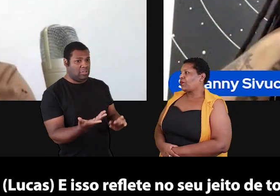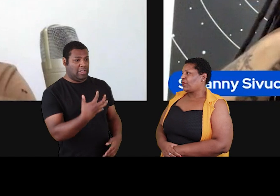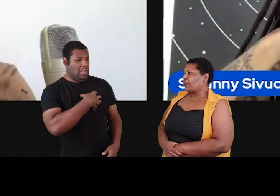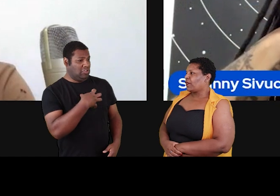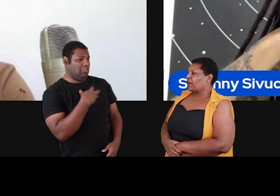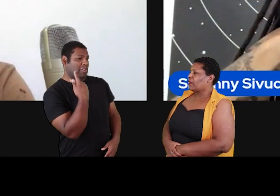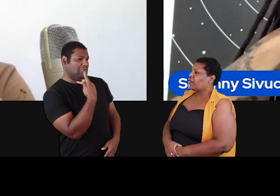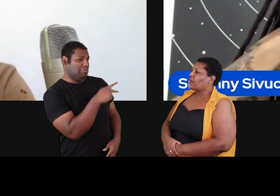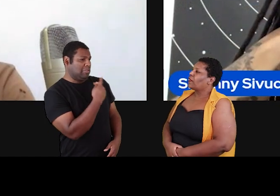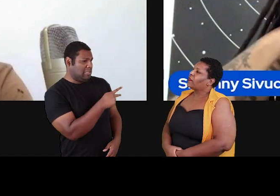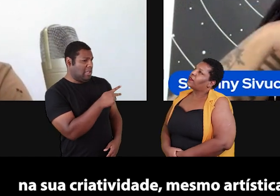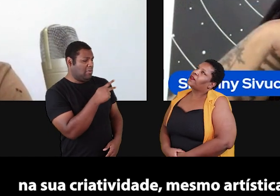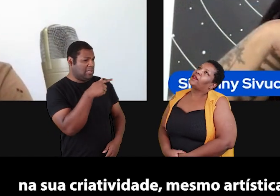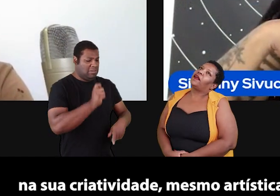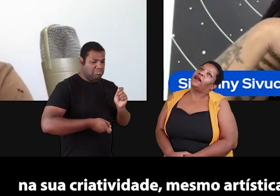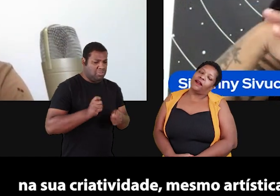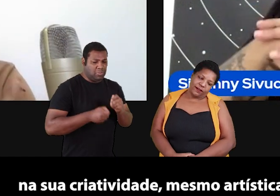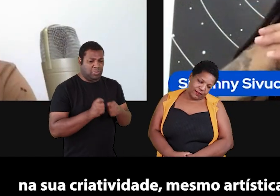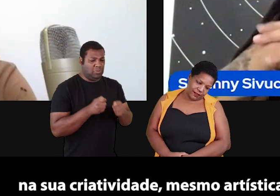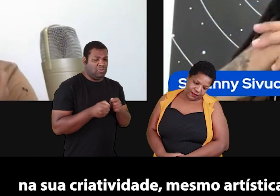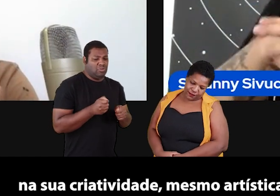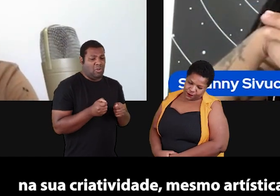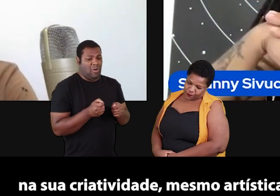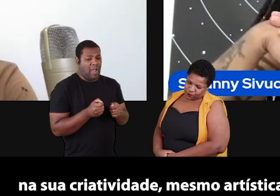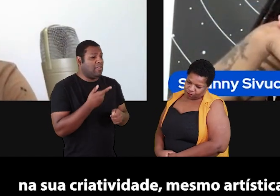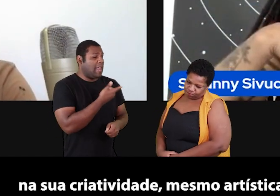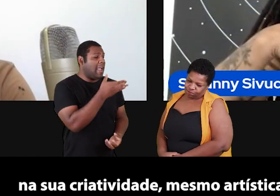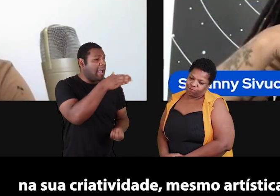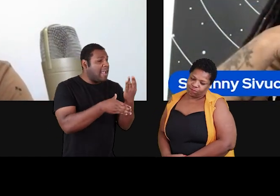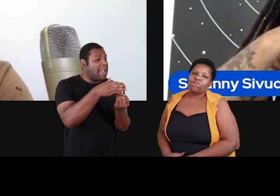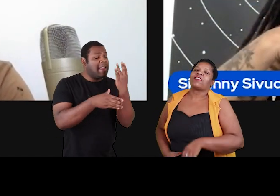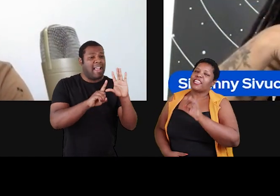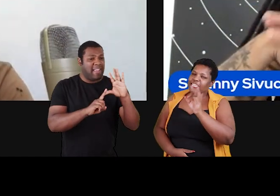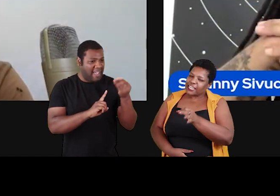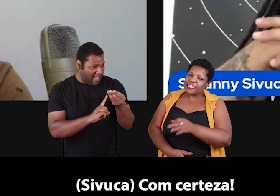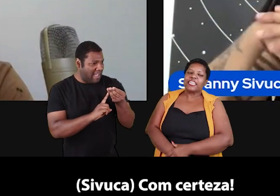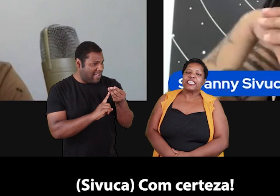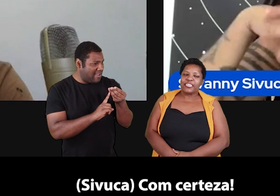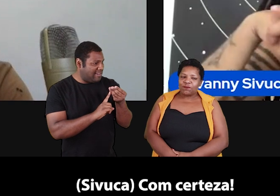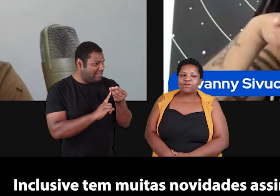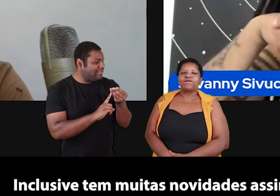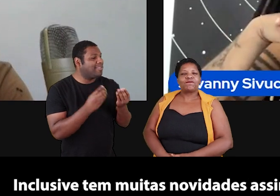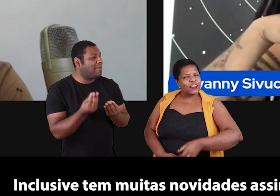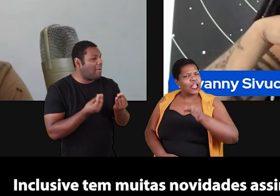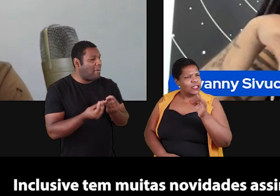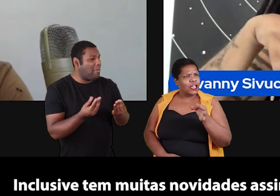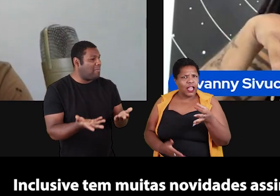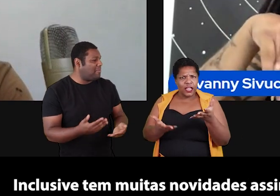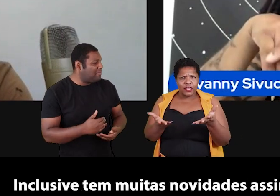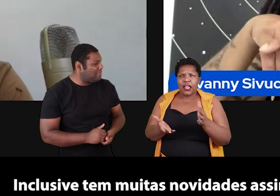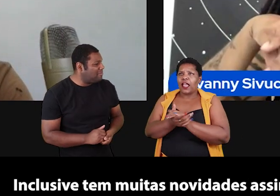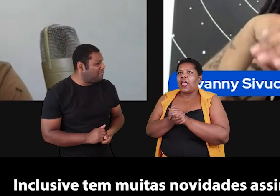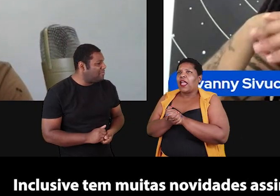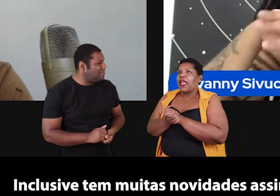de tocar, na Com sua certeza, criatividade mesmo, com artística. certeza. Com certeza,